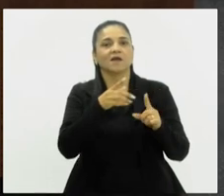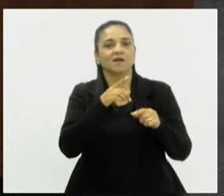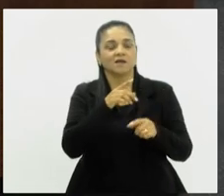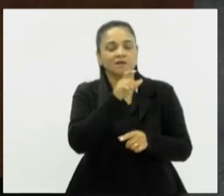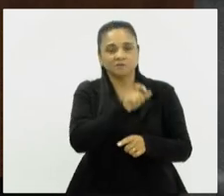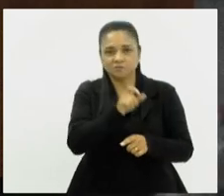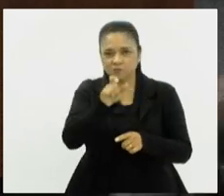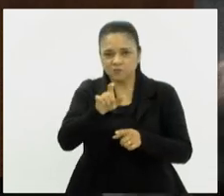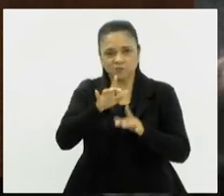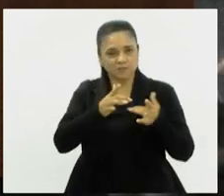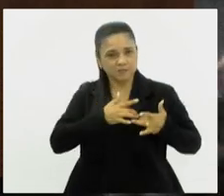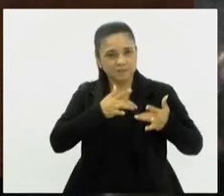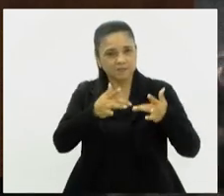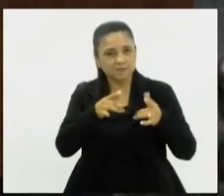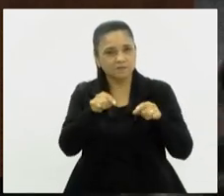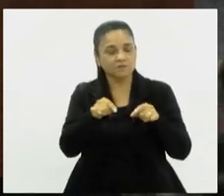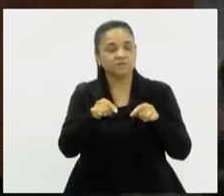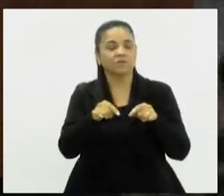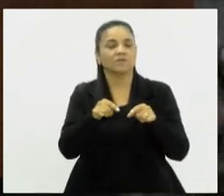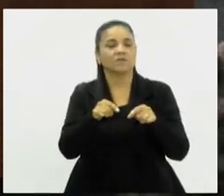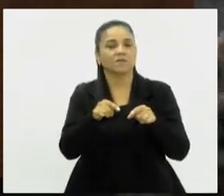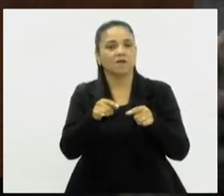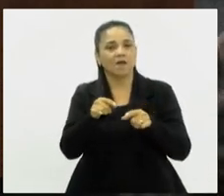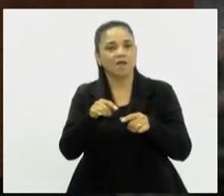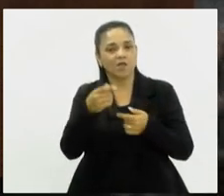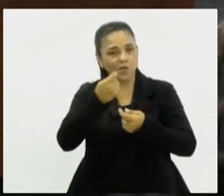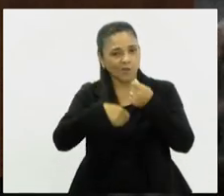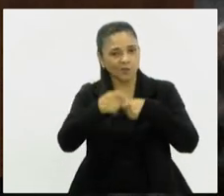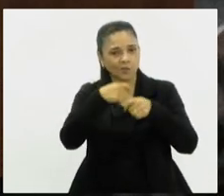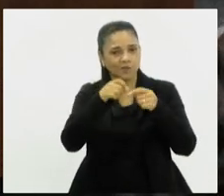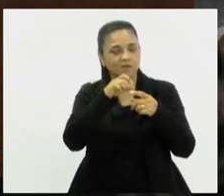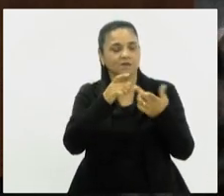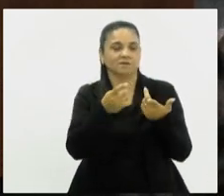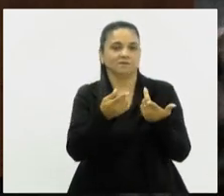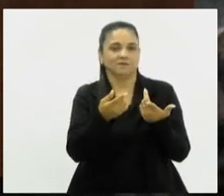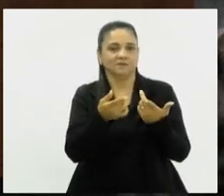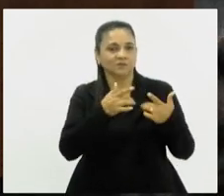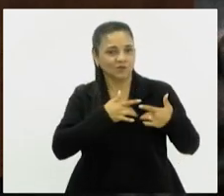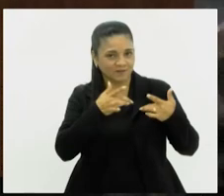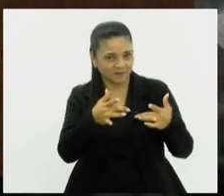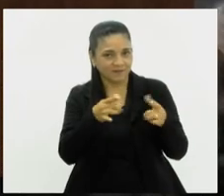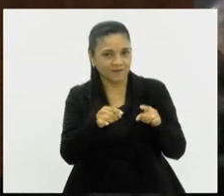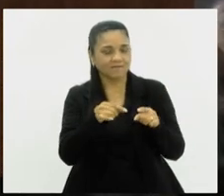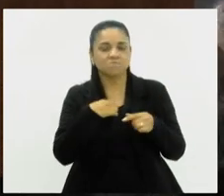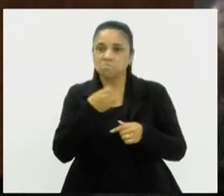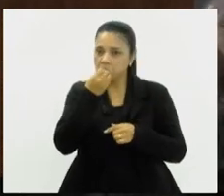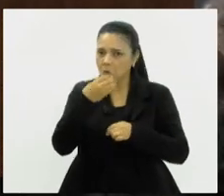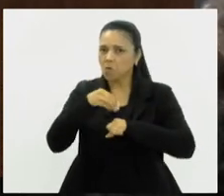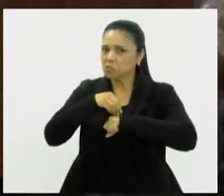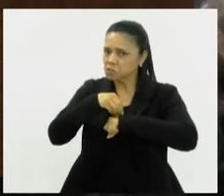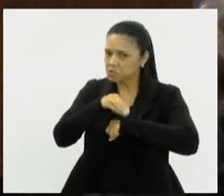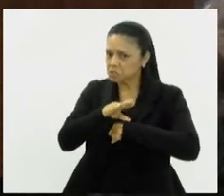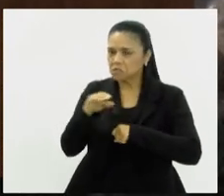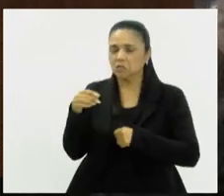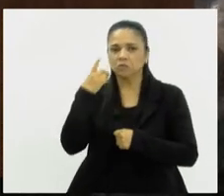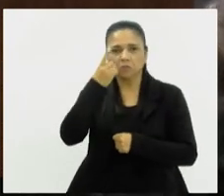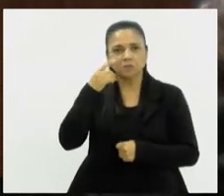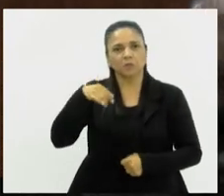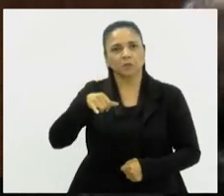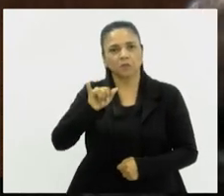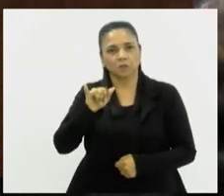solidária. Então, boas lembranças e indicações do deputado Yuri,